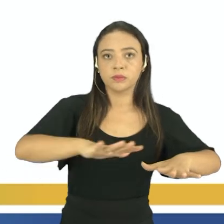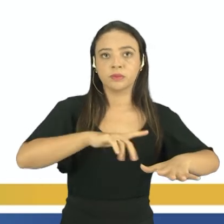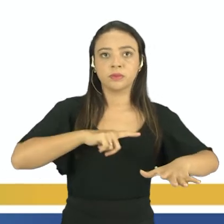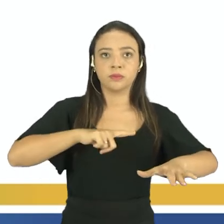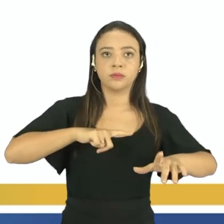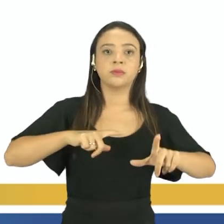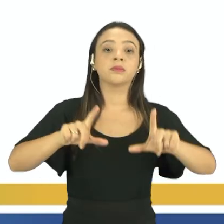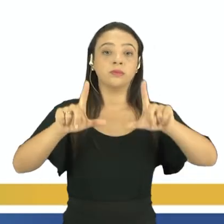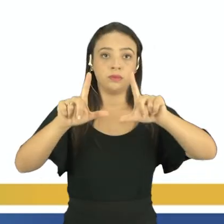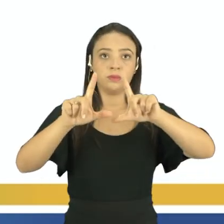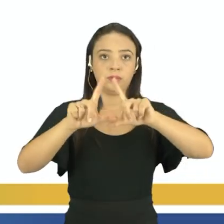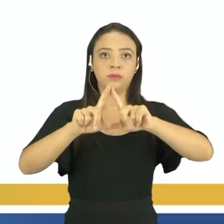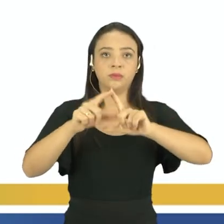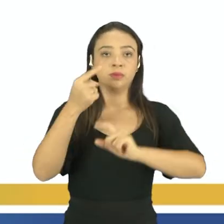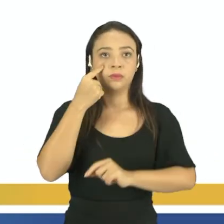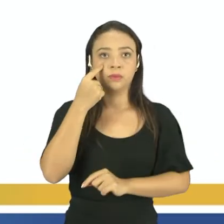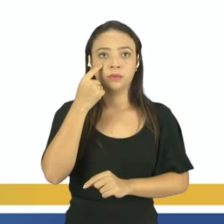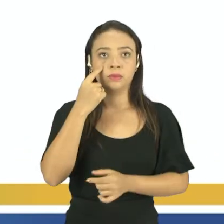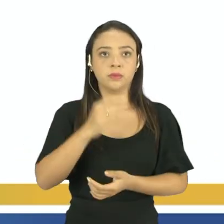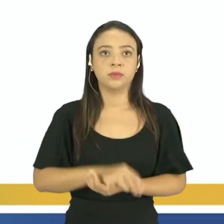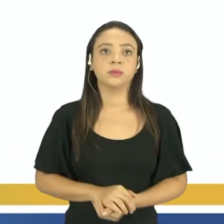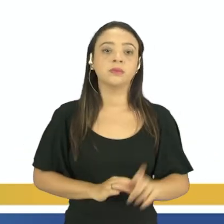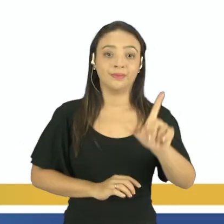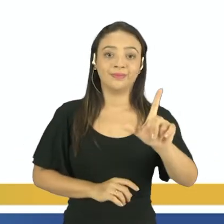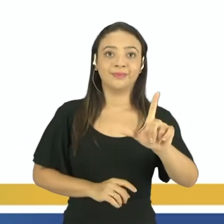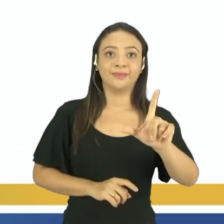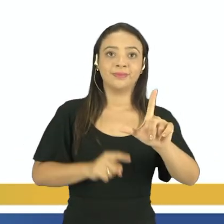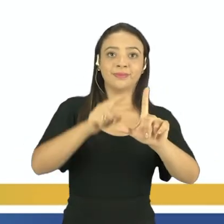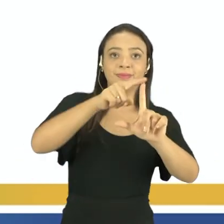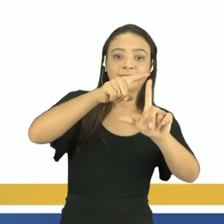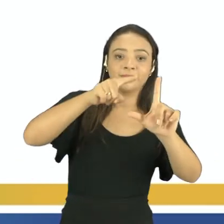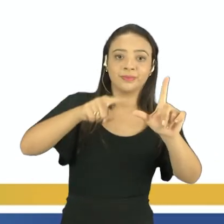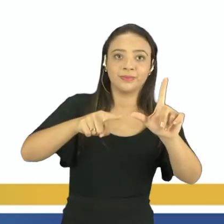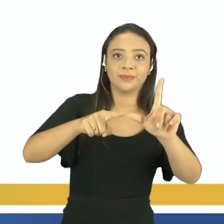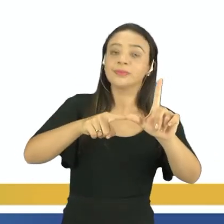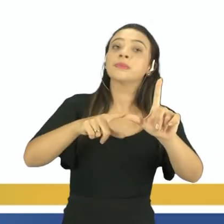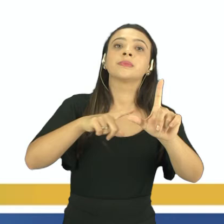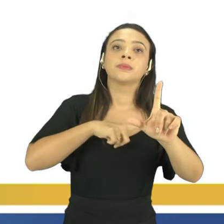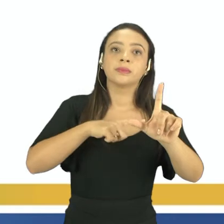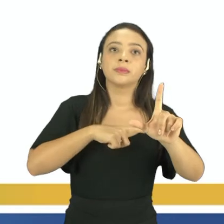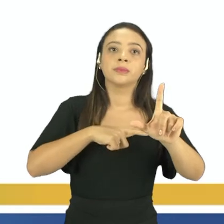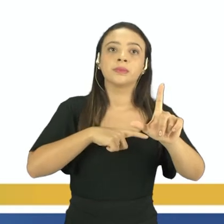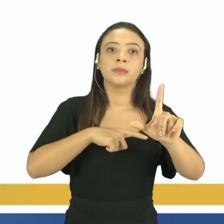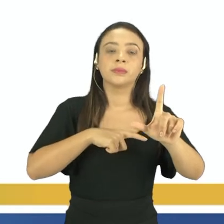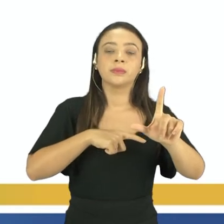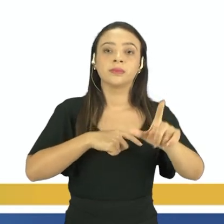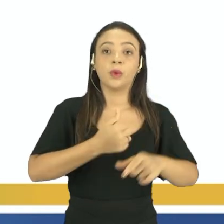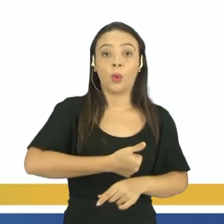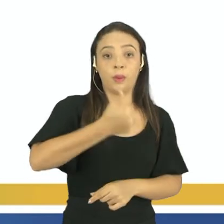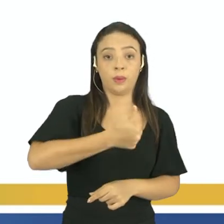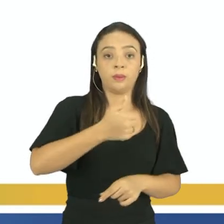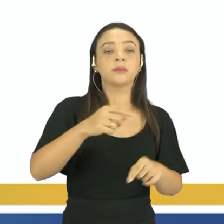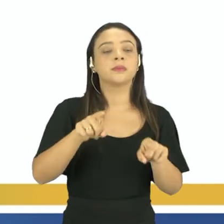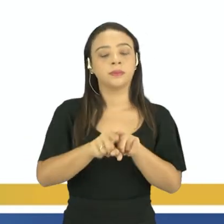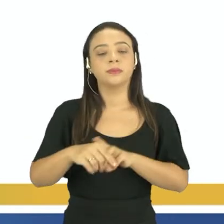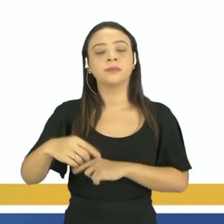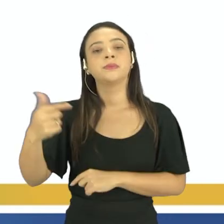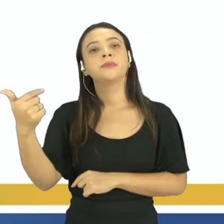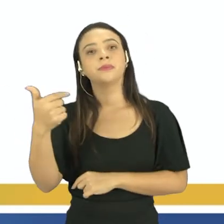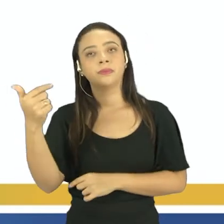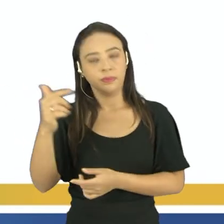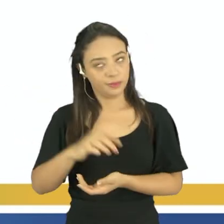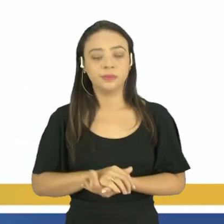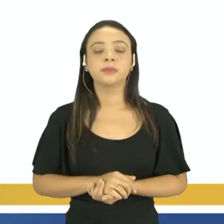triângulo retângulo. Estão vendo aí o nosso terreno? Ele está dividido em dois lotes, ó, temos o lote 1 e o lote 2. Ele